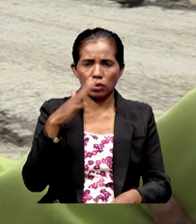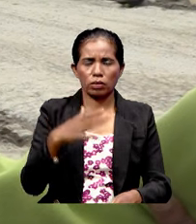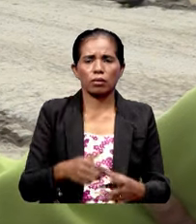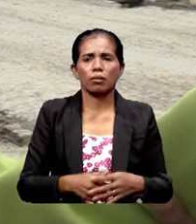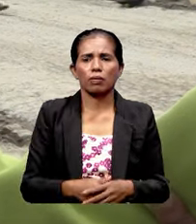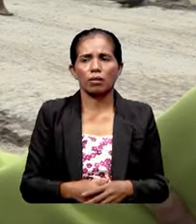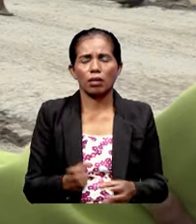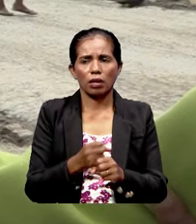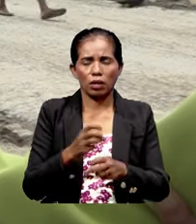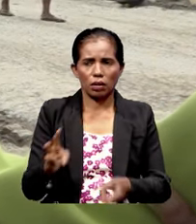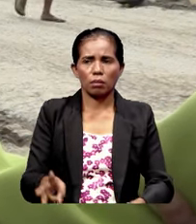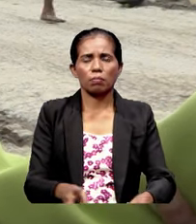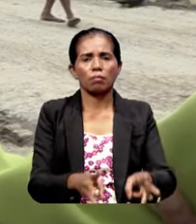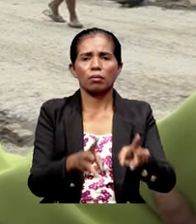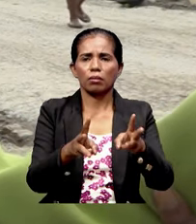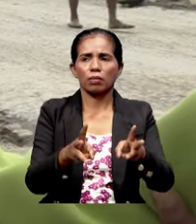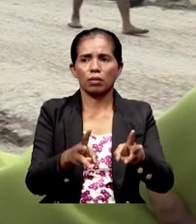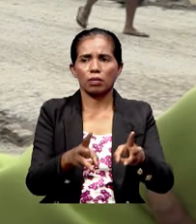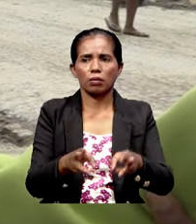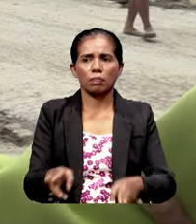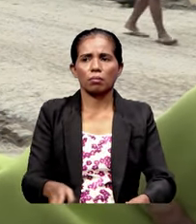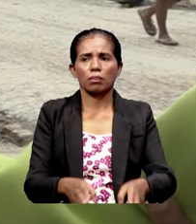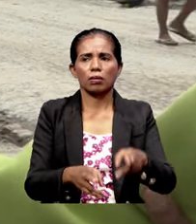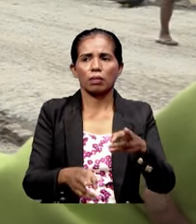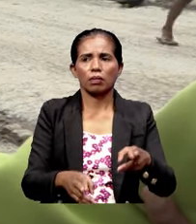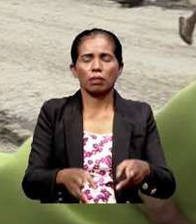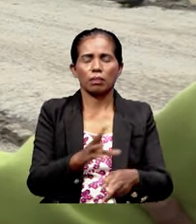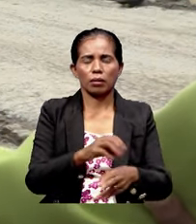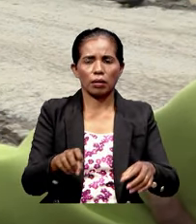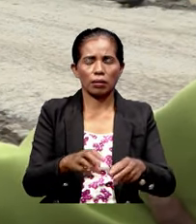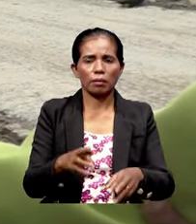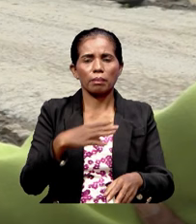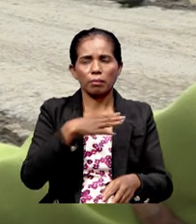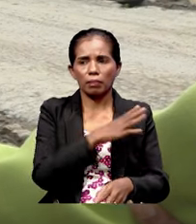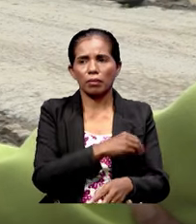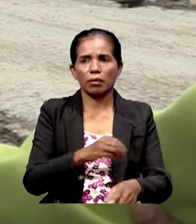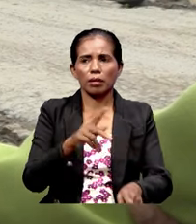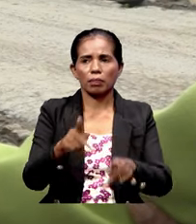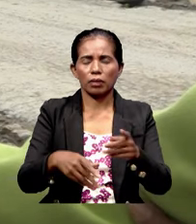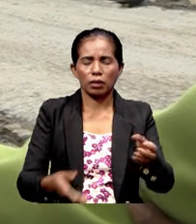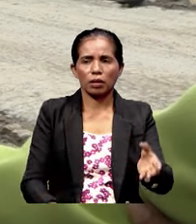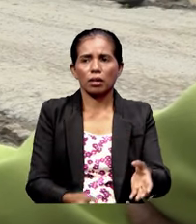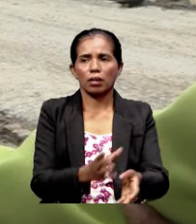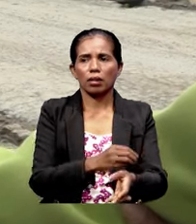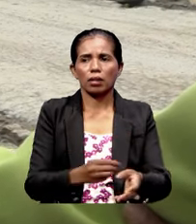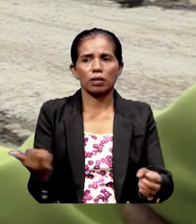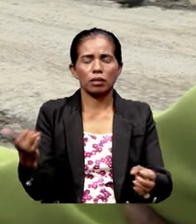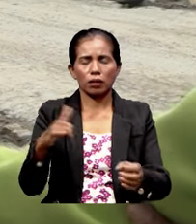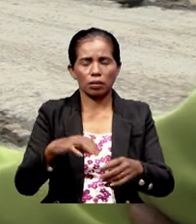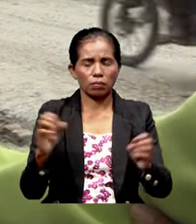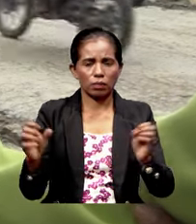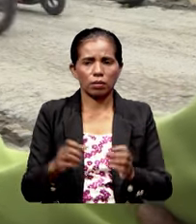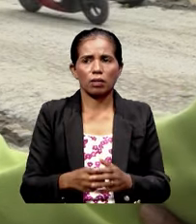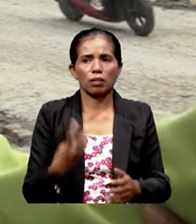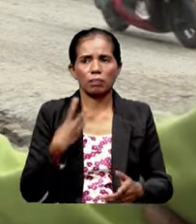halo mota ne ne ya mota lan sai be metan hotu ami ya ama serme bakura hene ka mota laran si era mos lata han tamba ami